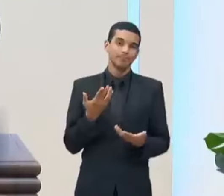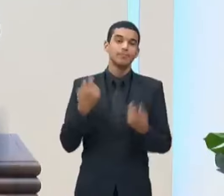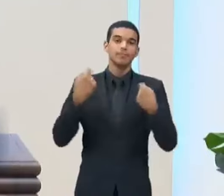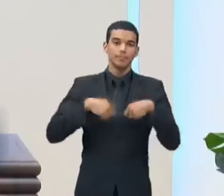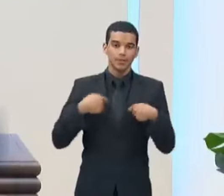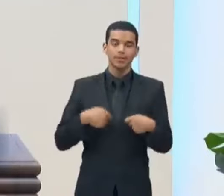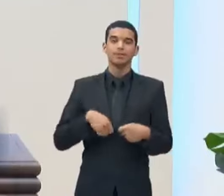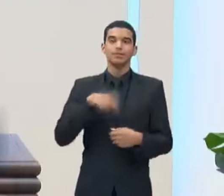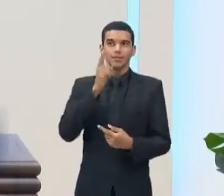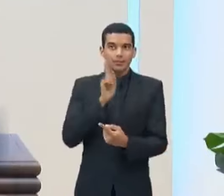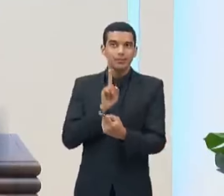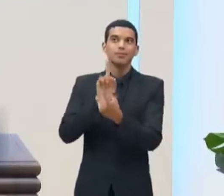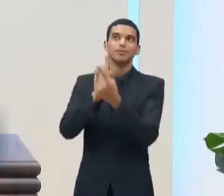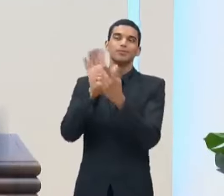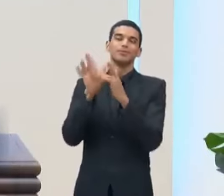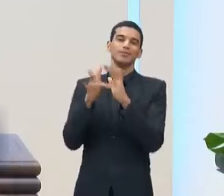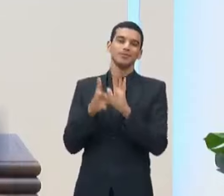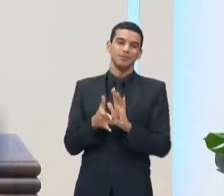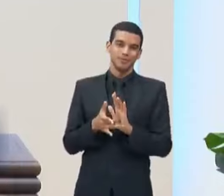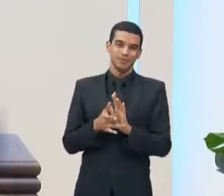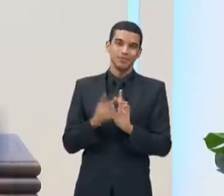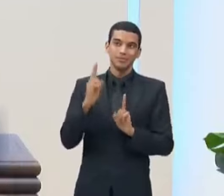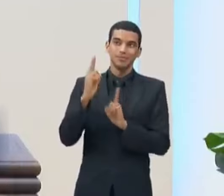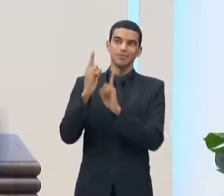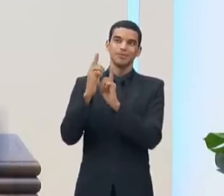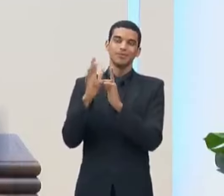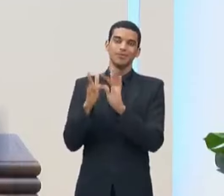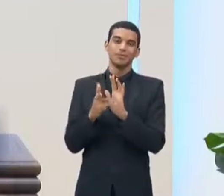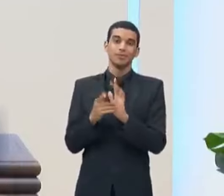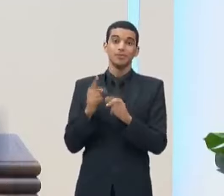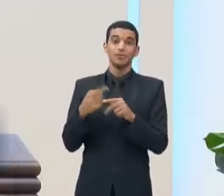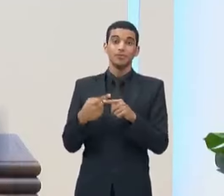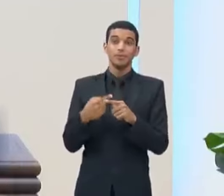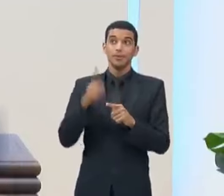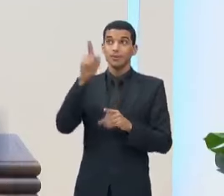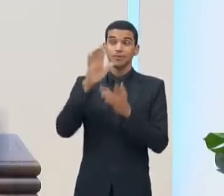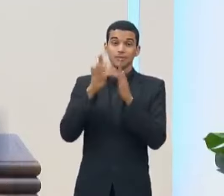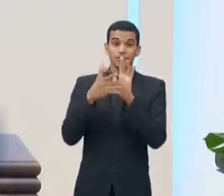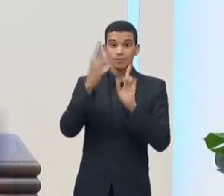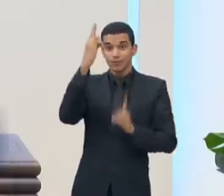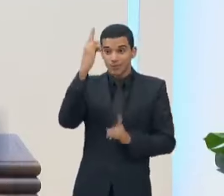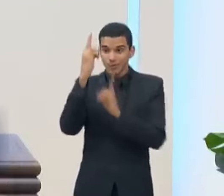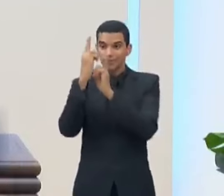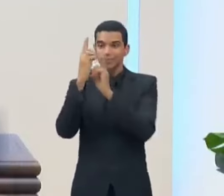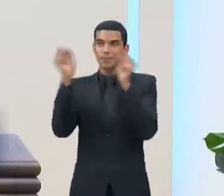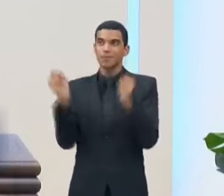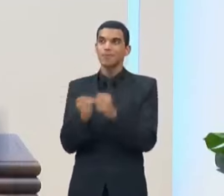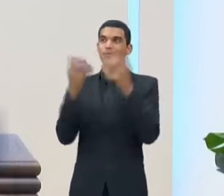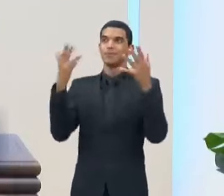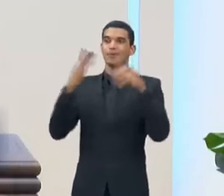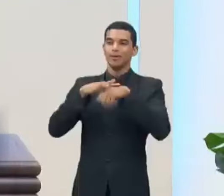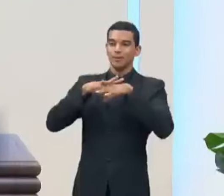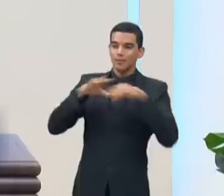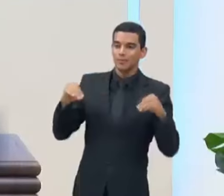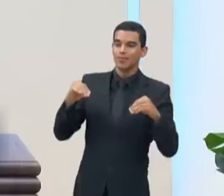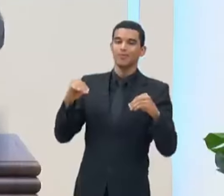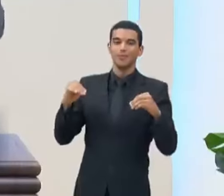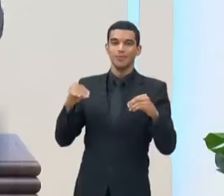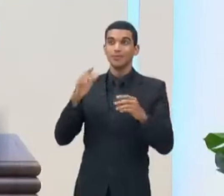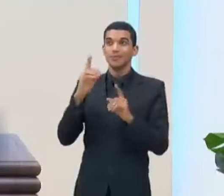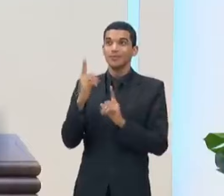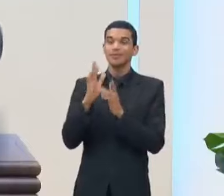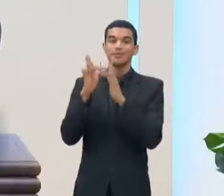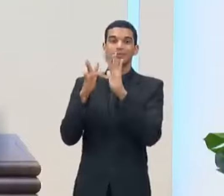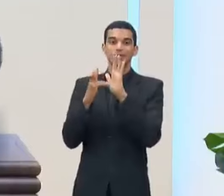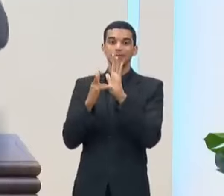se aproximar de Jesus. Em Jesus estará cura. Em Jesus está o milagre. Em Jesus está